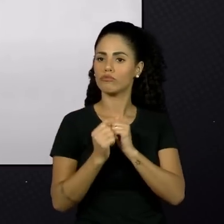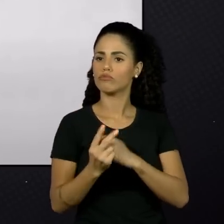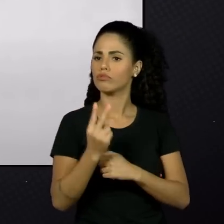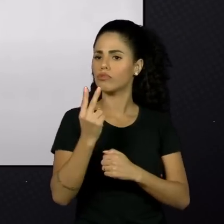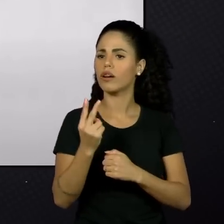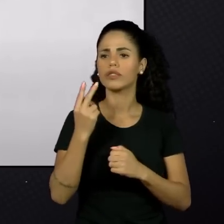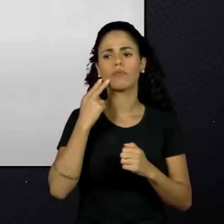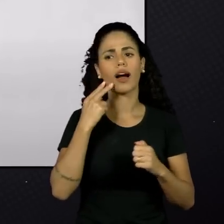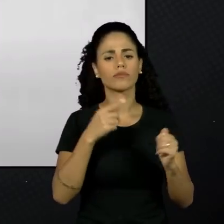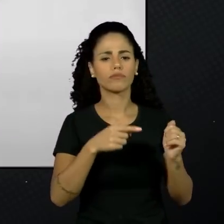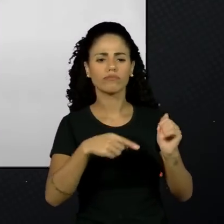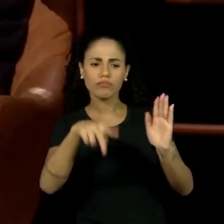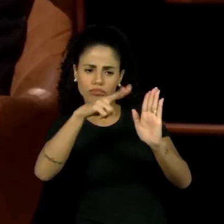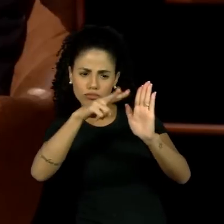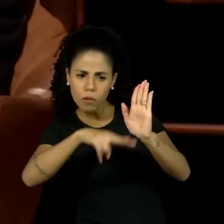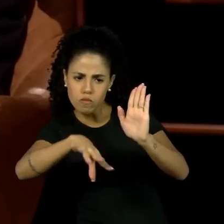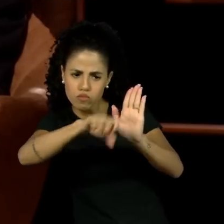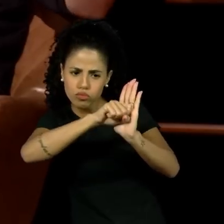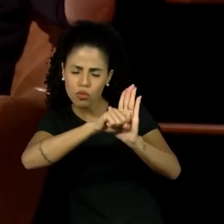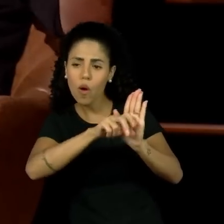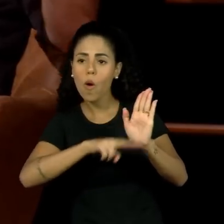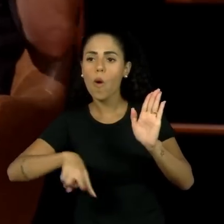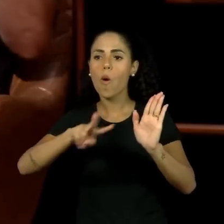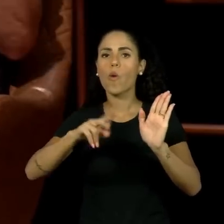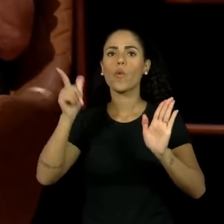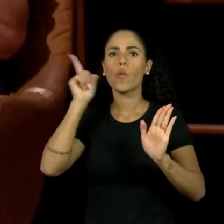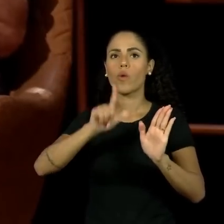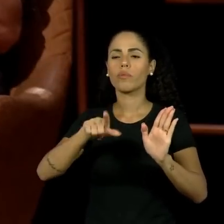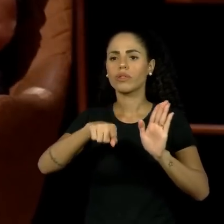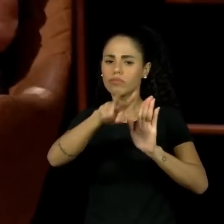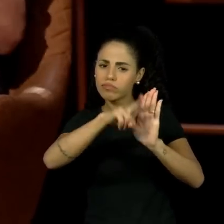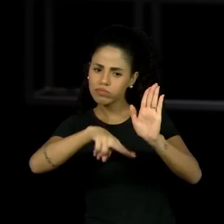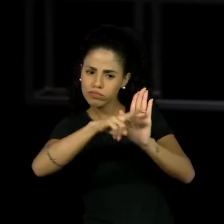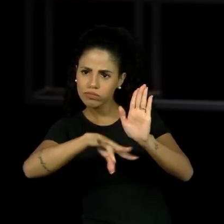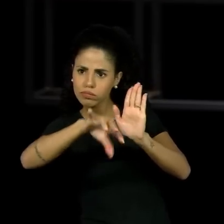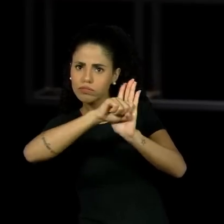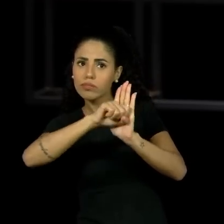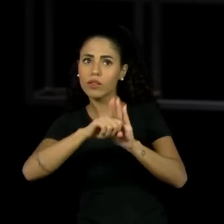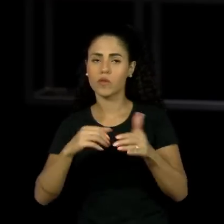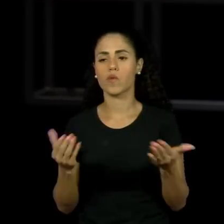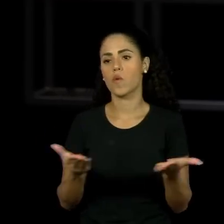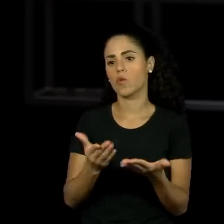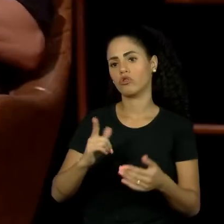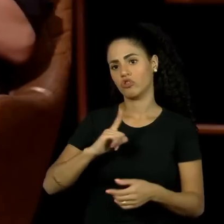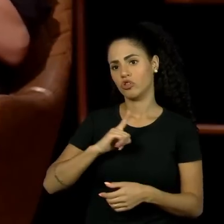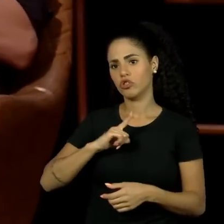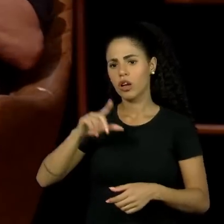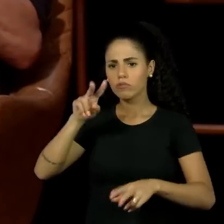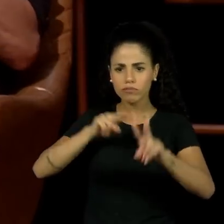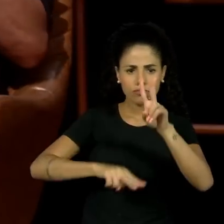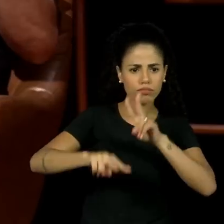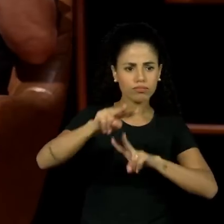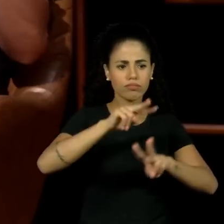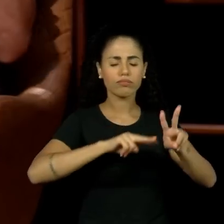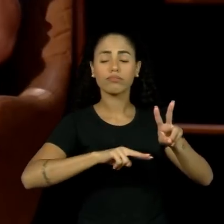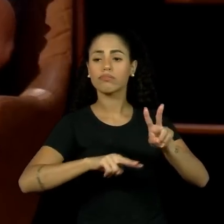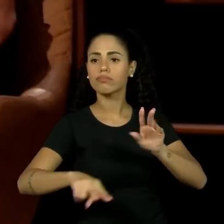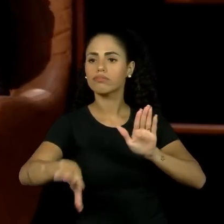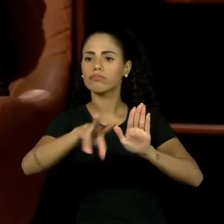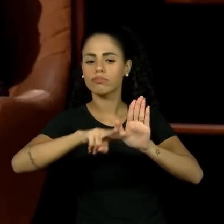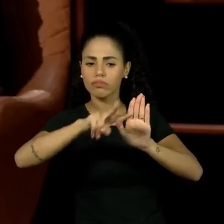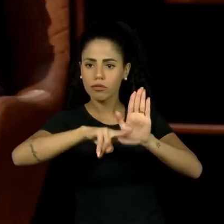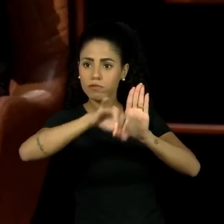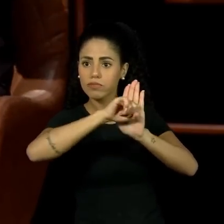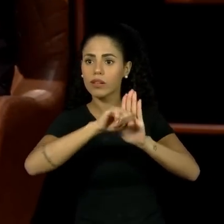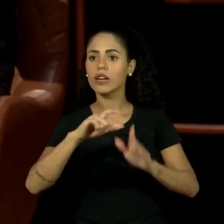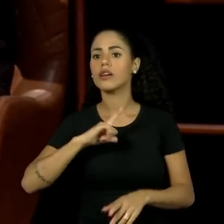artes visuais, a arte que na época a gente chamava de artes plásticas, né? Hoje se chama mais artes visuais. Mas eles